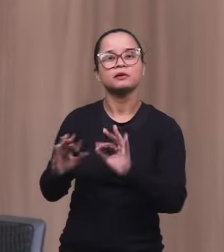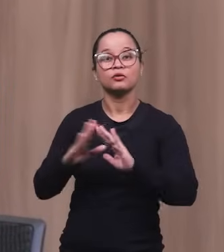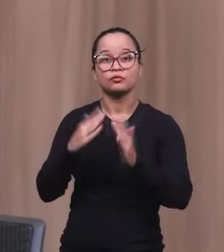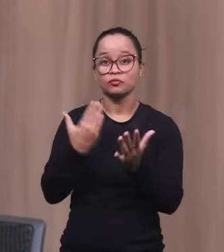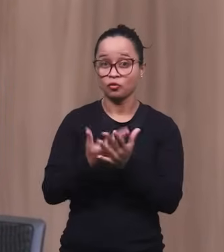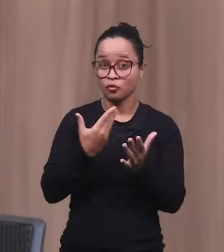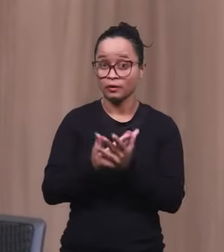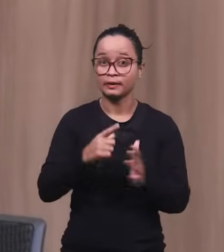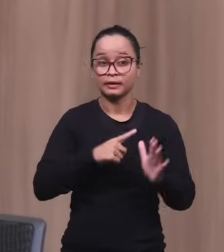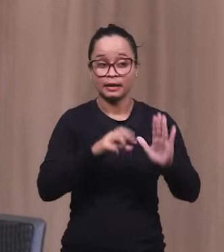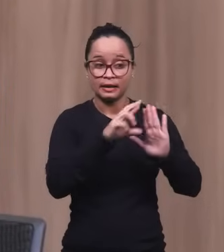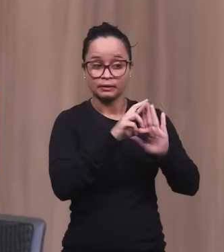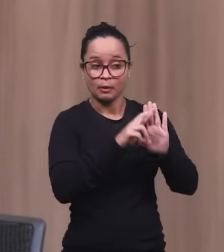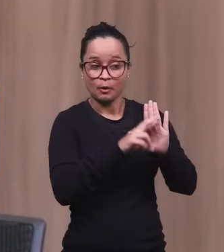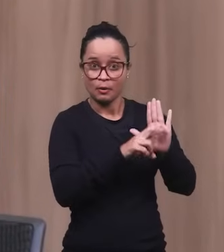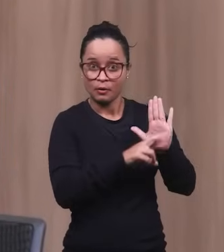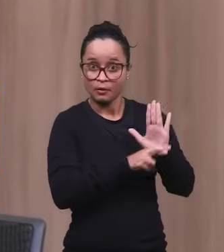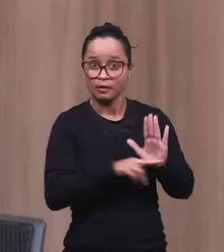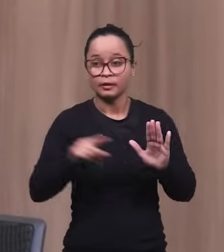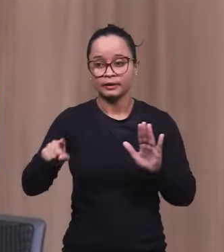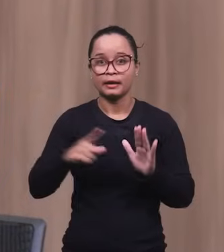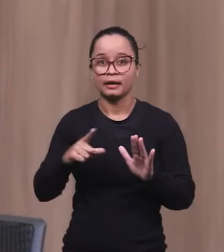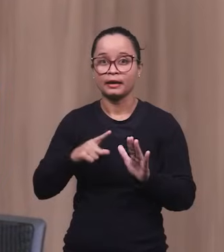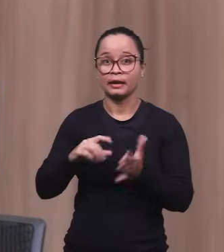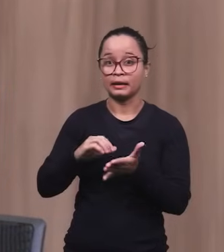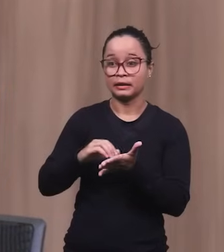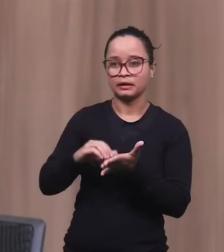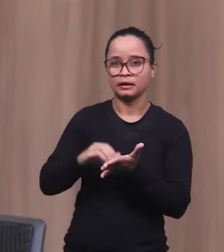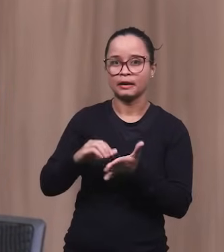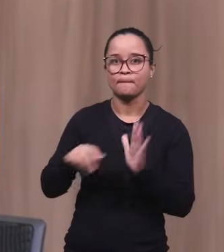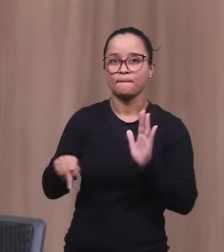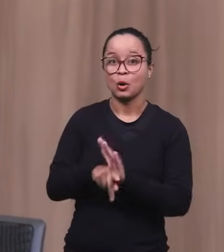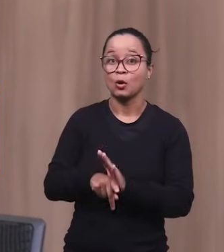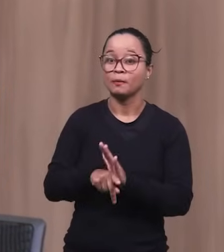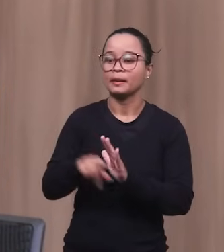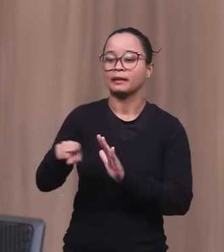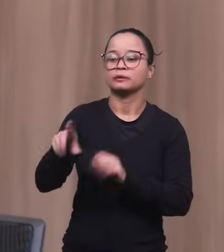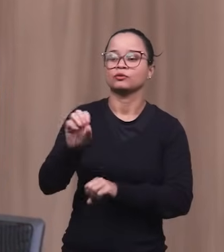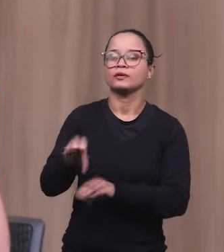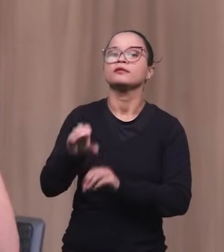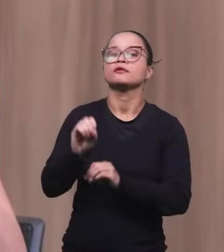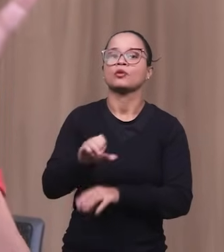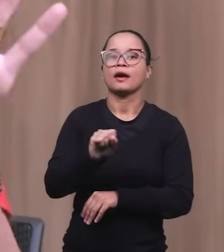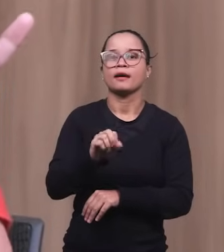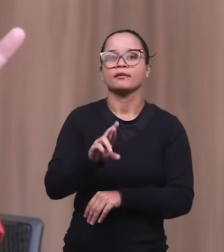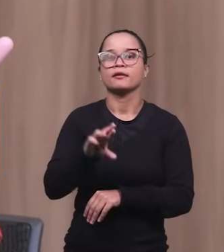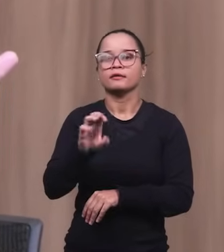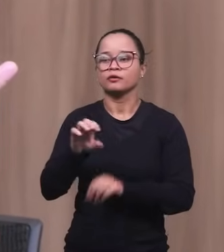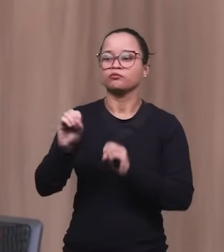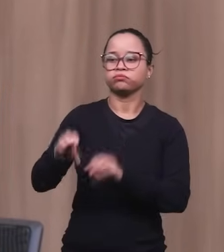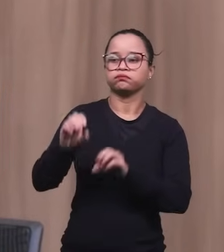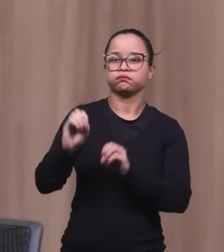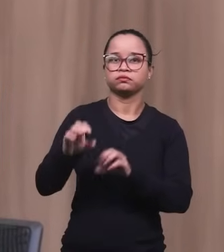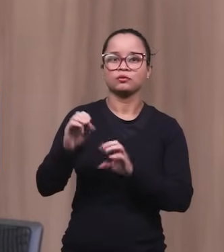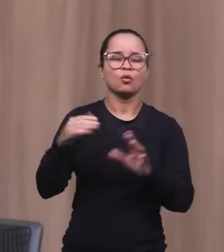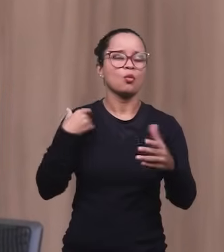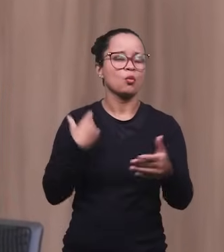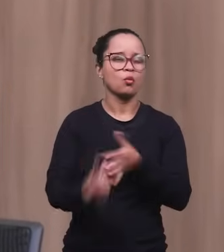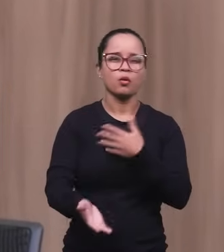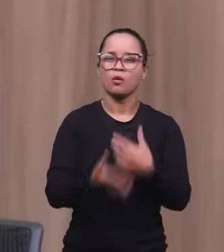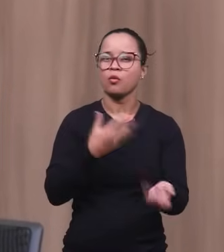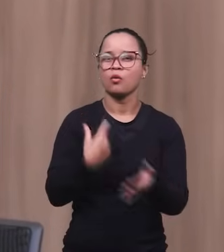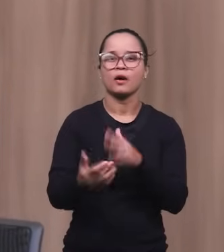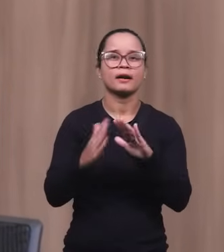organiza num regimento, leva à Secretaria de Educação para ter a aprovação. Isso qualquer escola do Brasil que a gente se